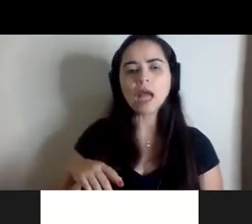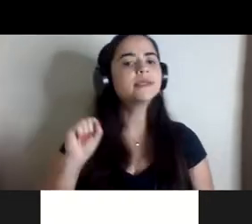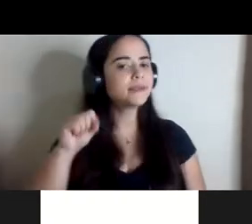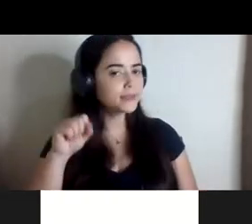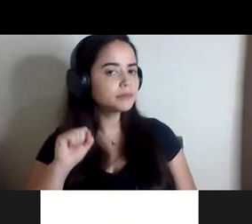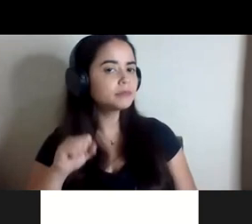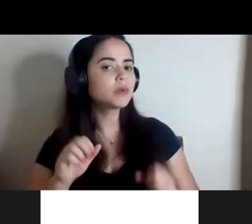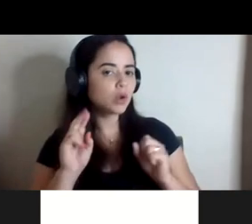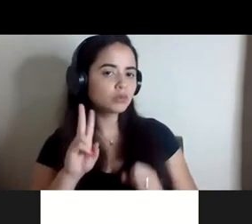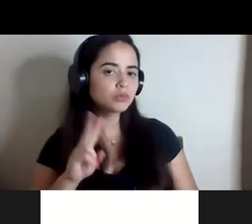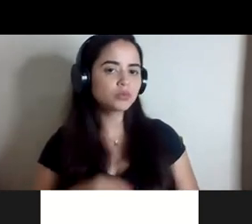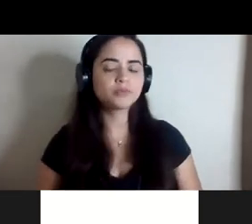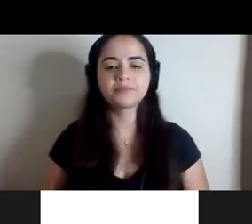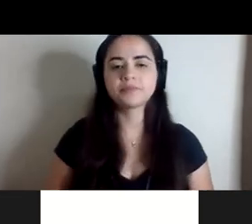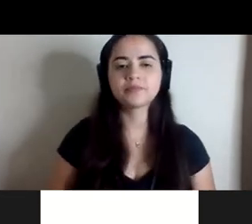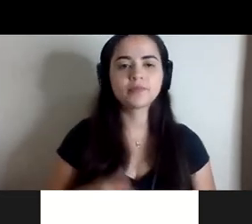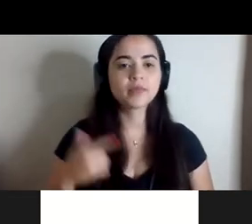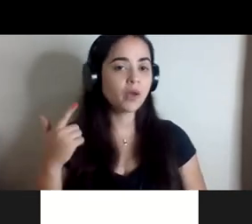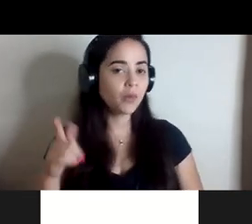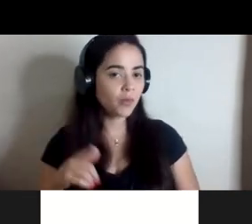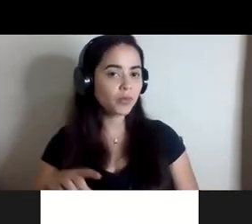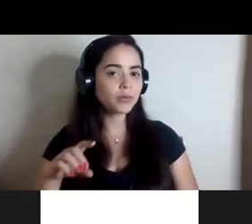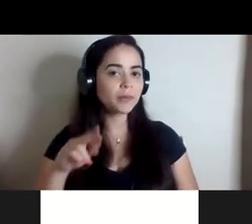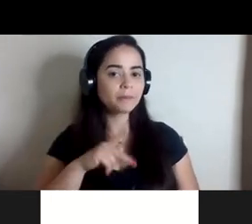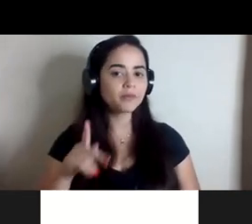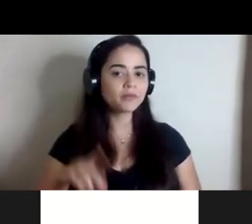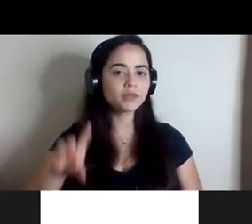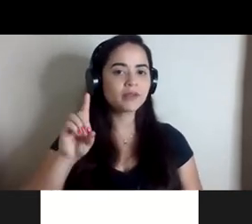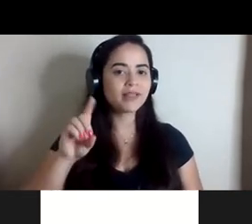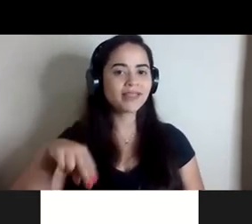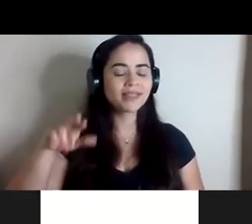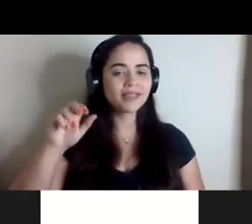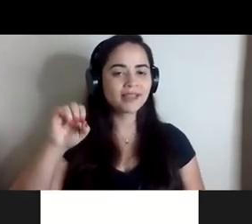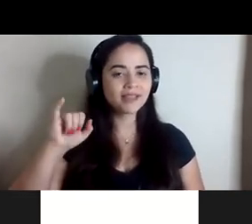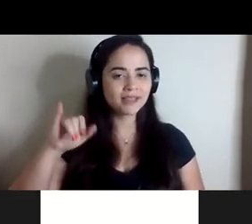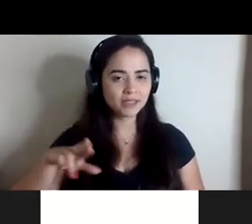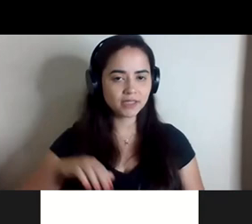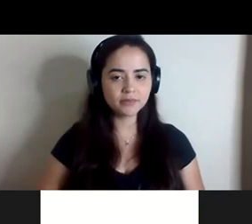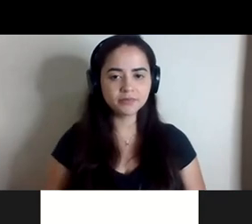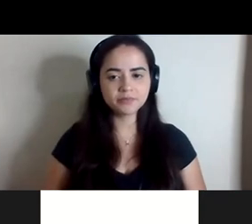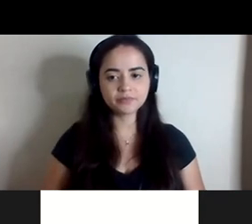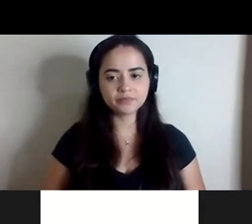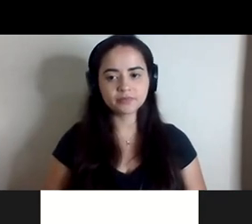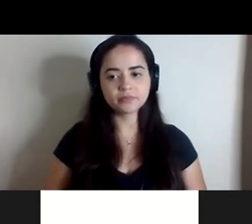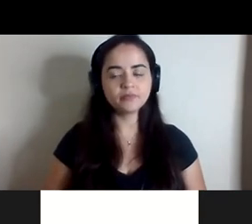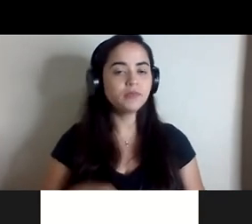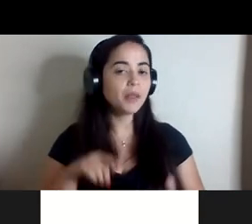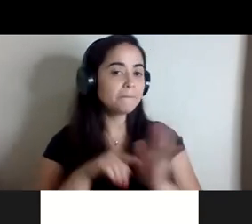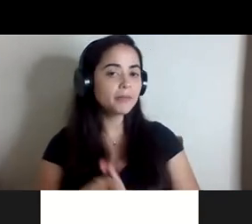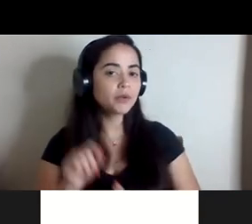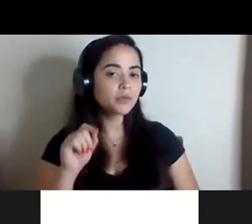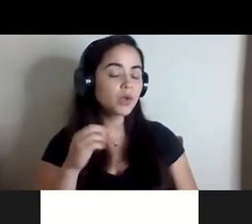Ok. E da outra professora Dani, da professora Daniele Piontikowski. A pergunta dela é a seguinte: como